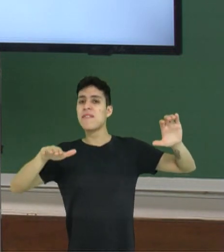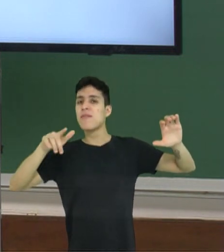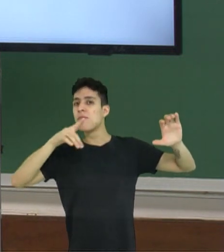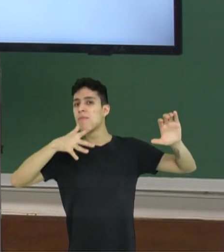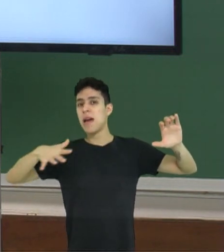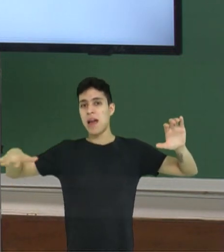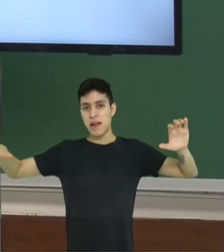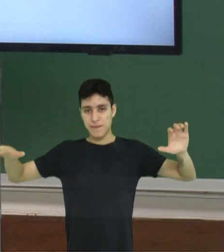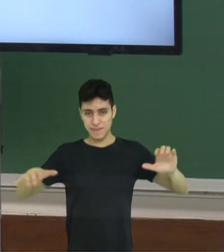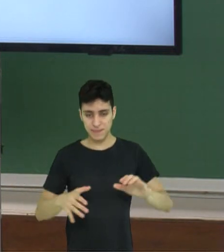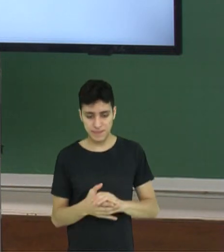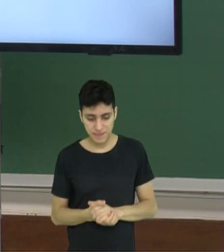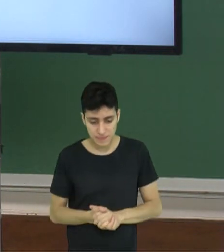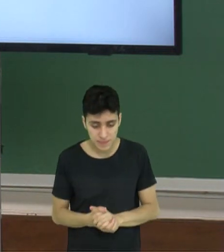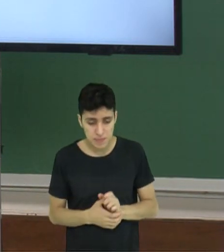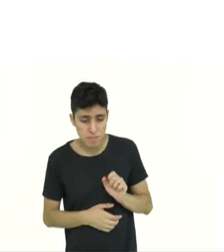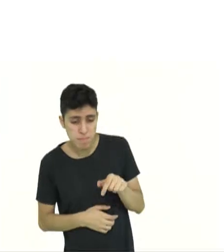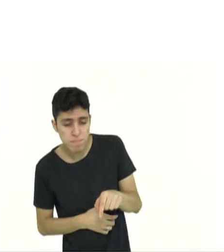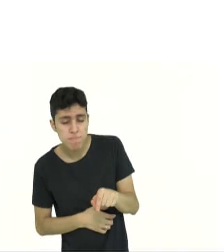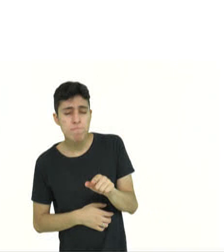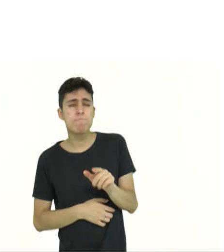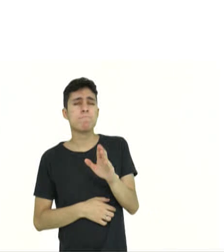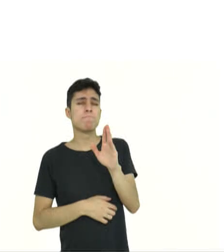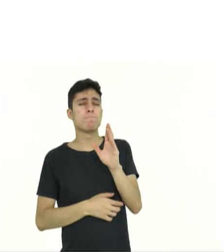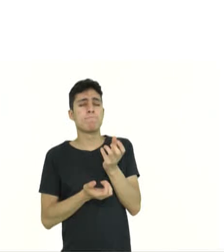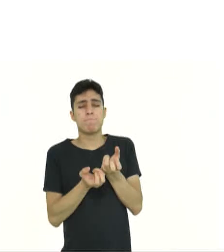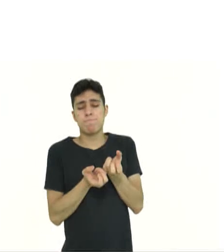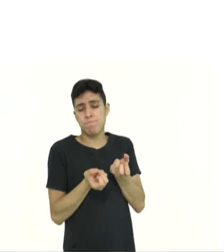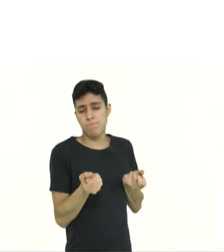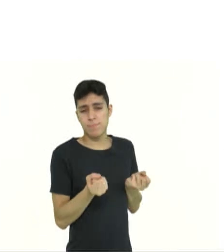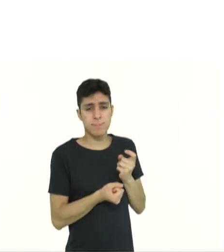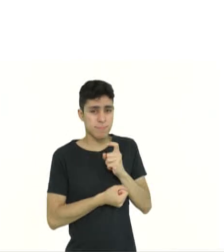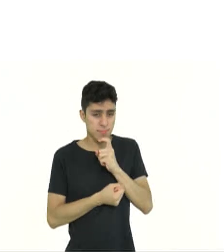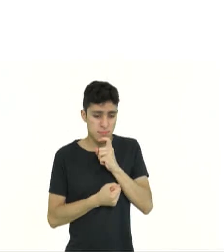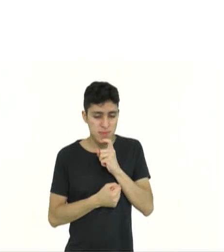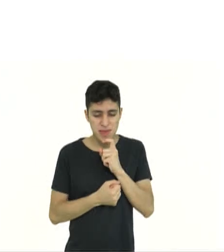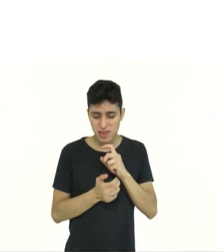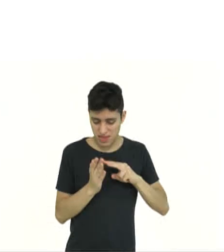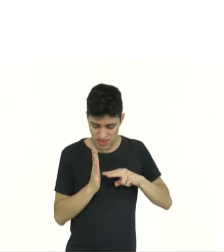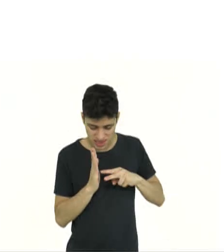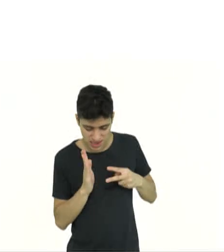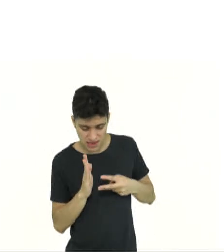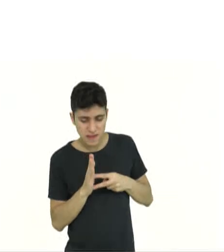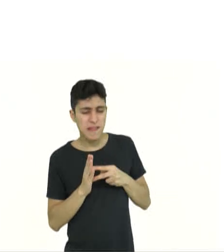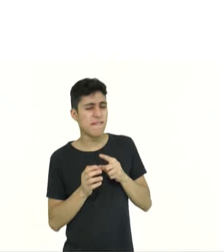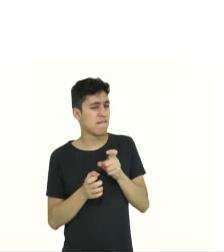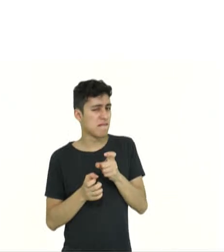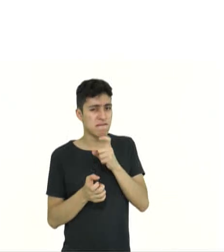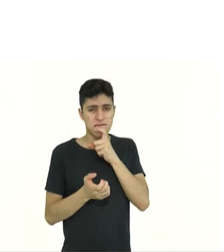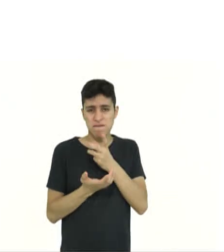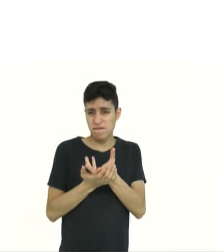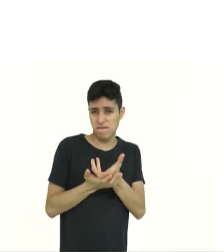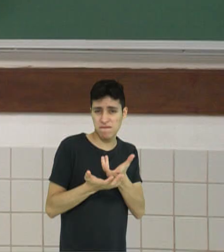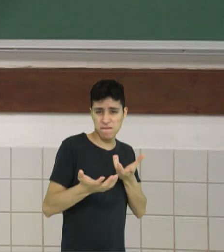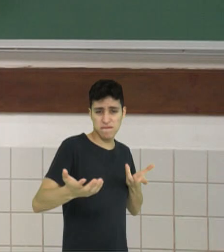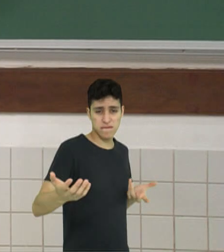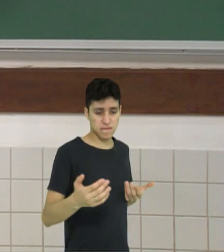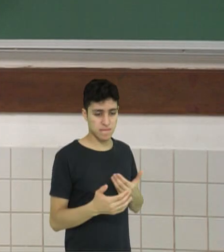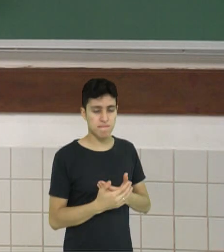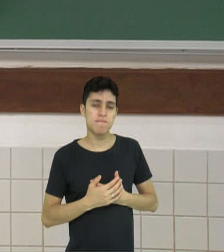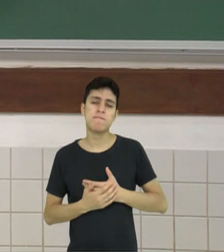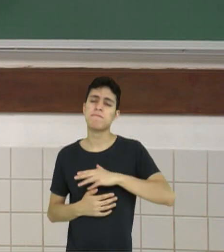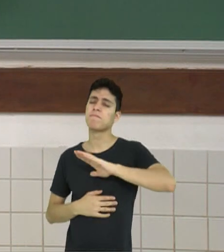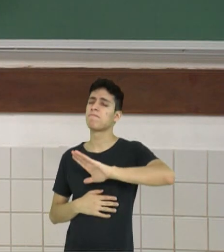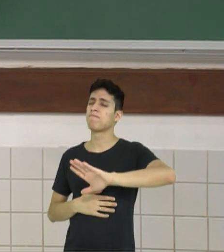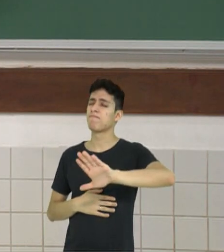oceano. É o continente mais frio e seco do planeta, um grande deserto formado por enormes geleiras. Esclarecer essa